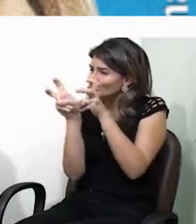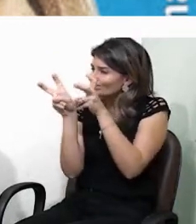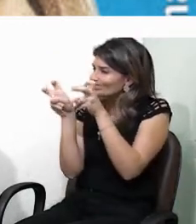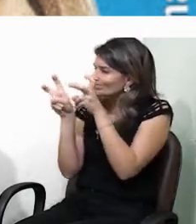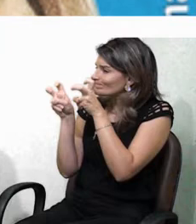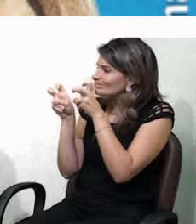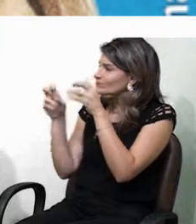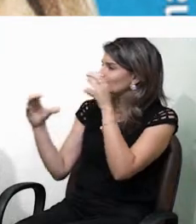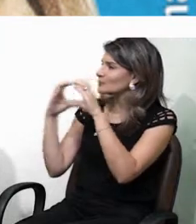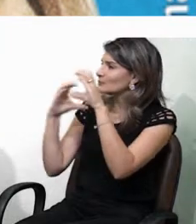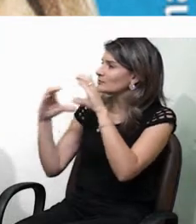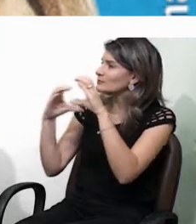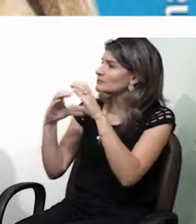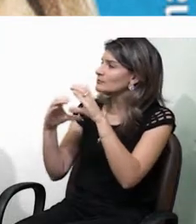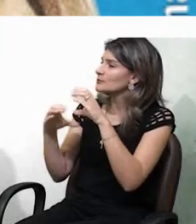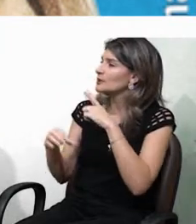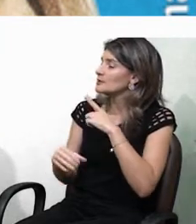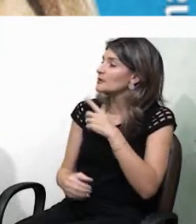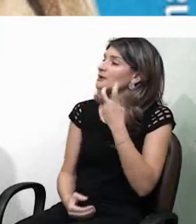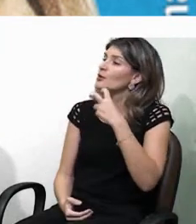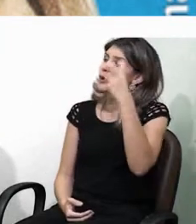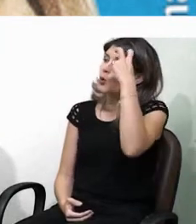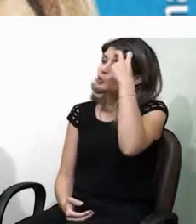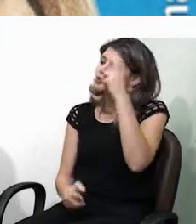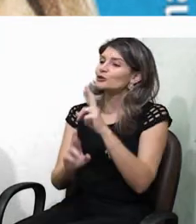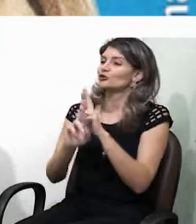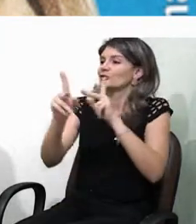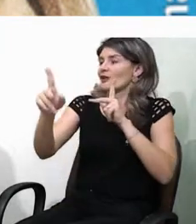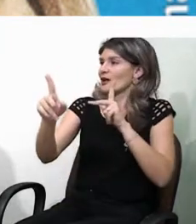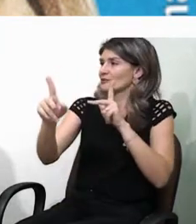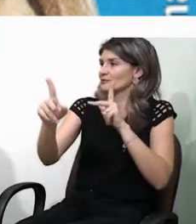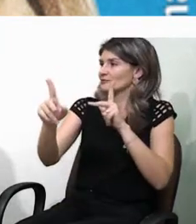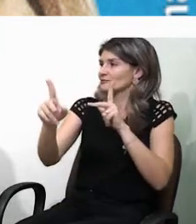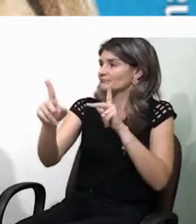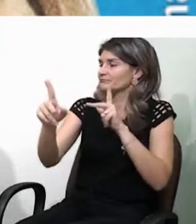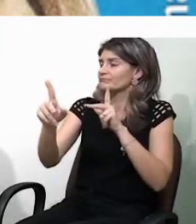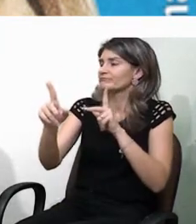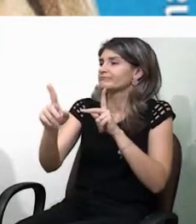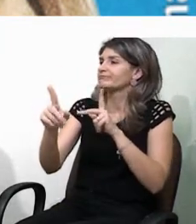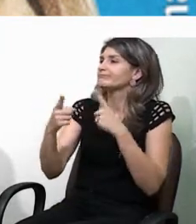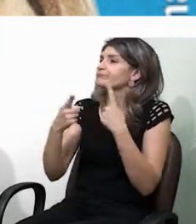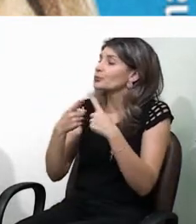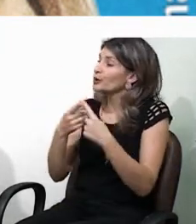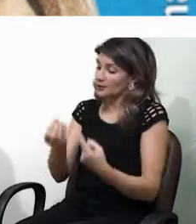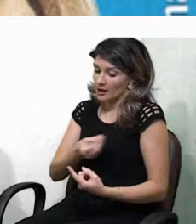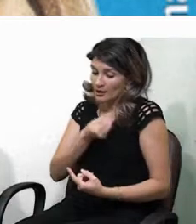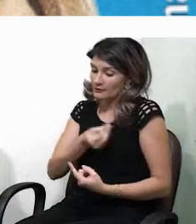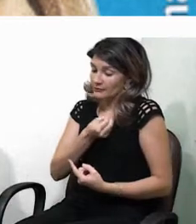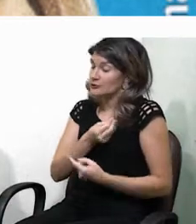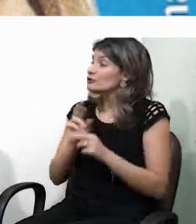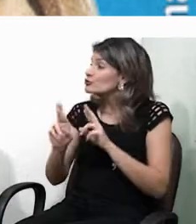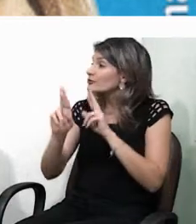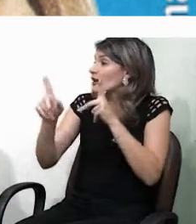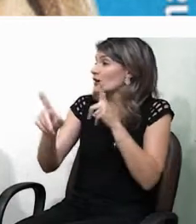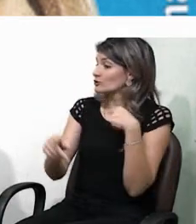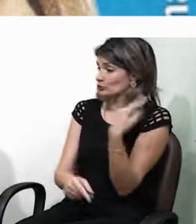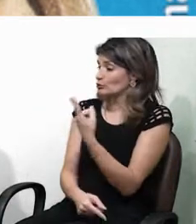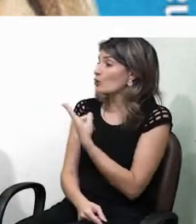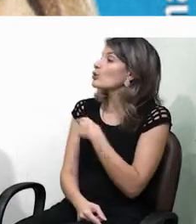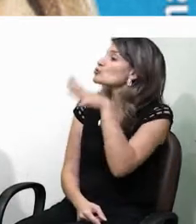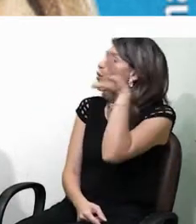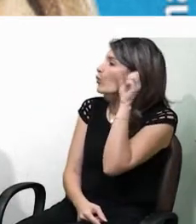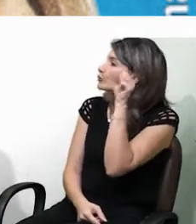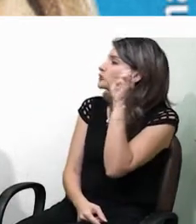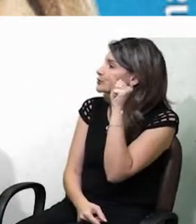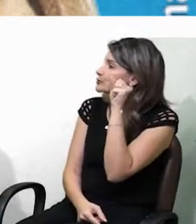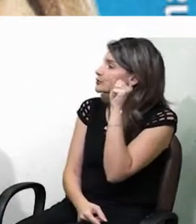comunicação, eles também têm uma cultura diferente, devido ao modo de vida diferente do nosso. Então, a gente fala que ele tem uma